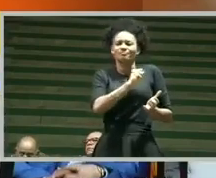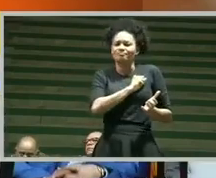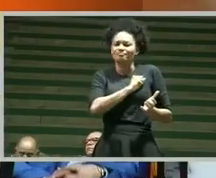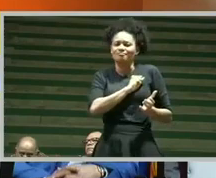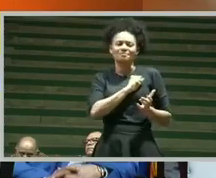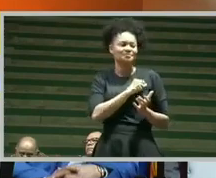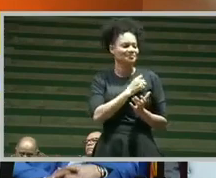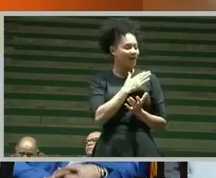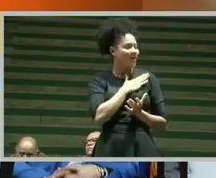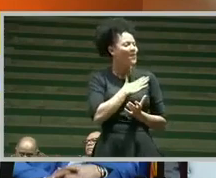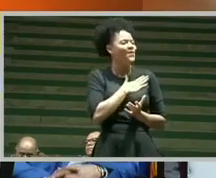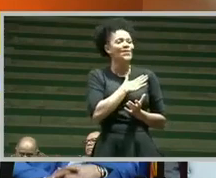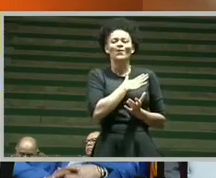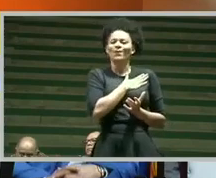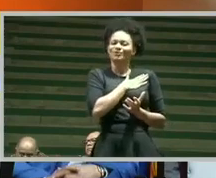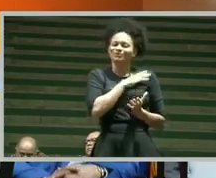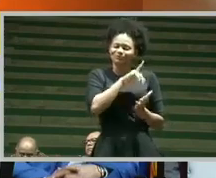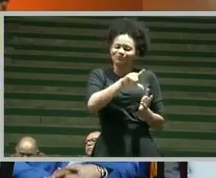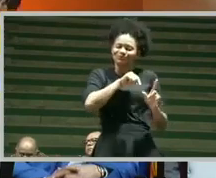estimados,